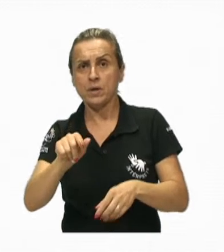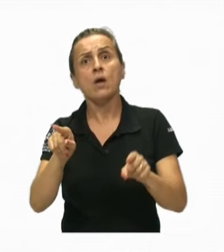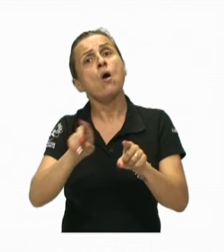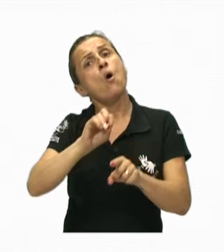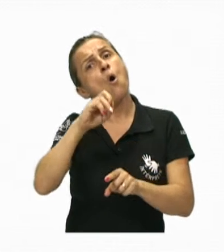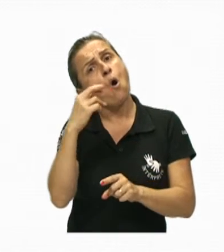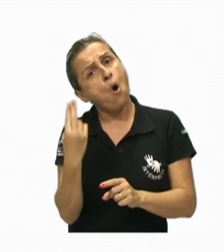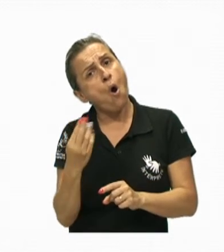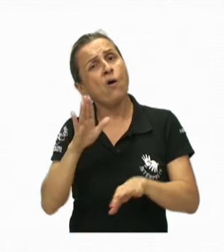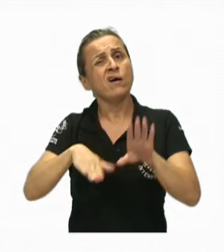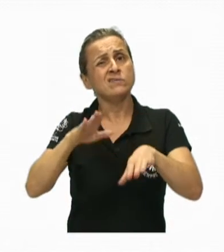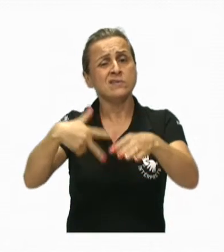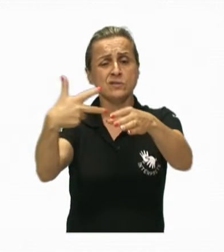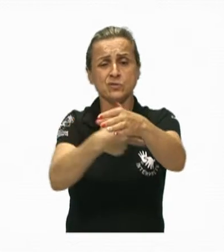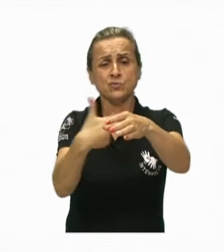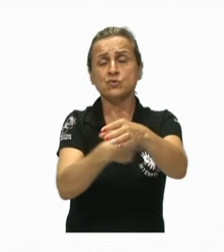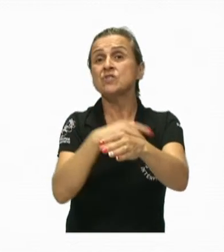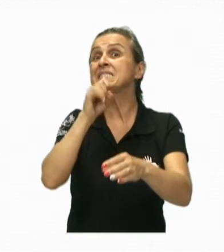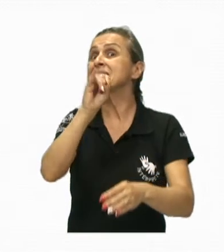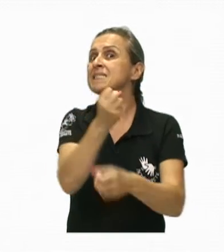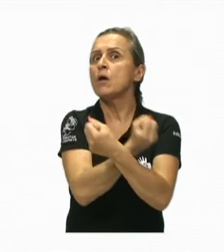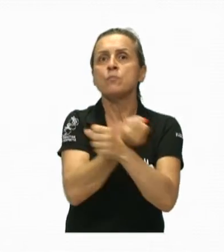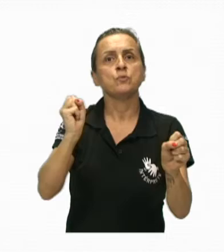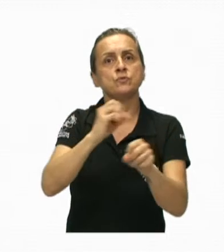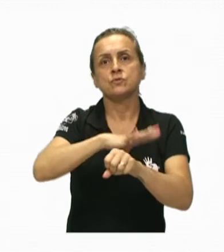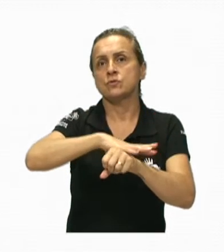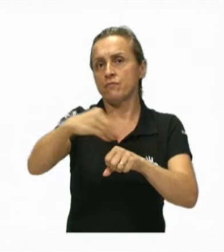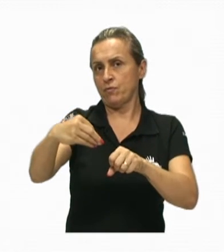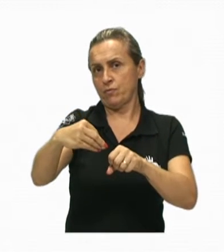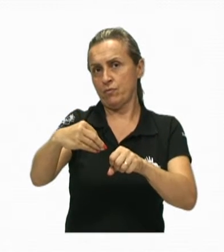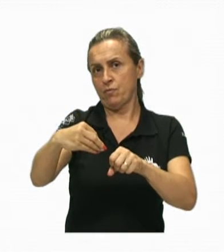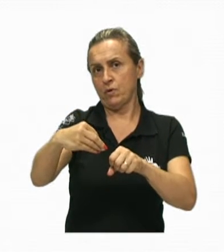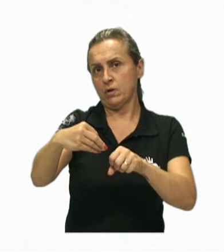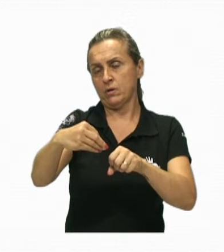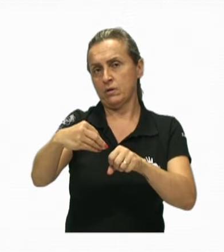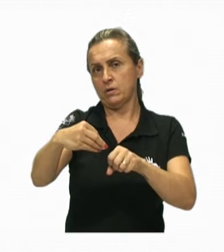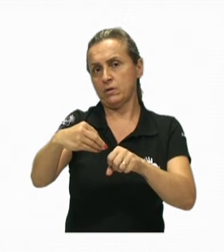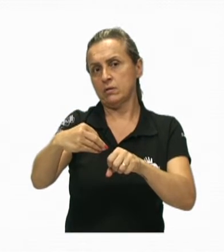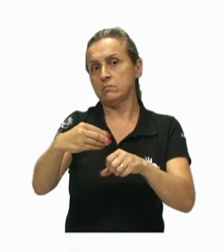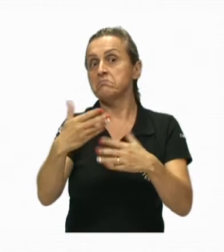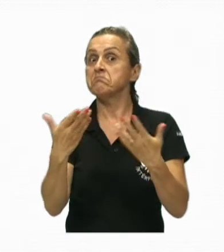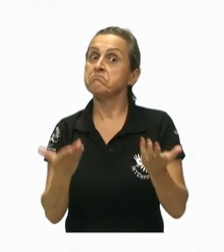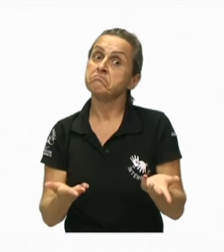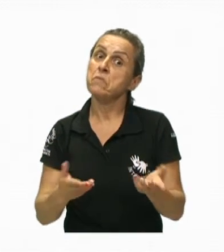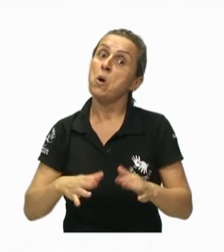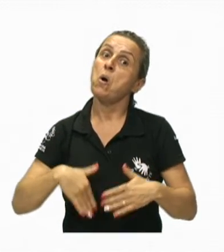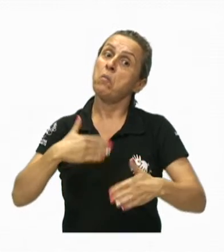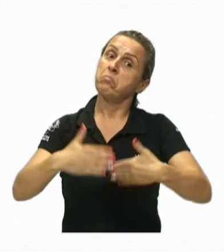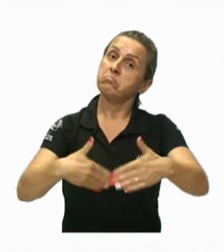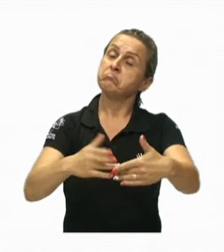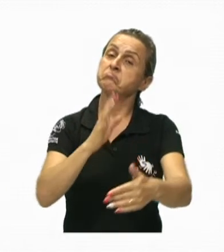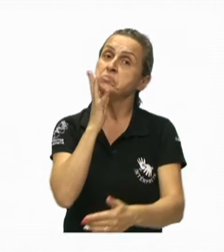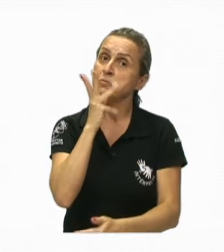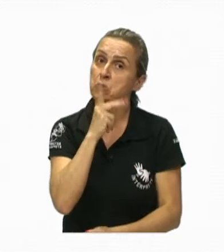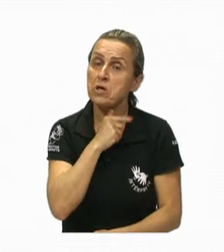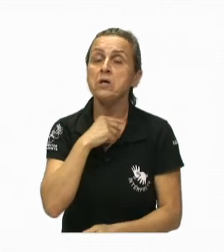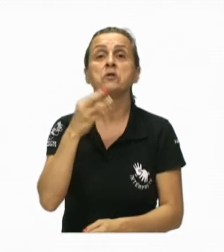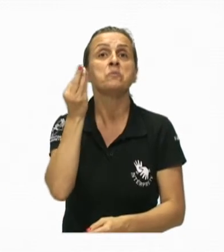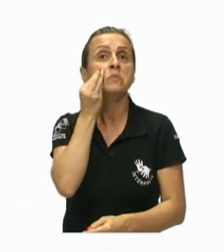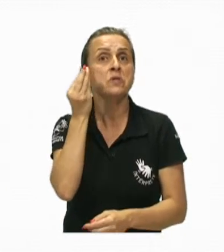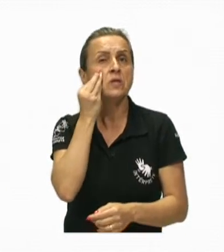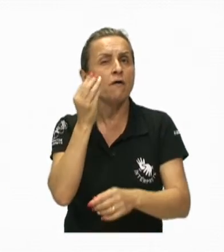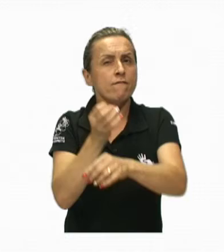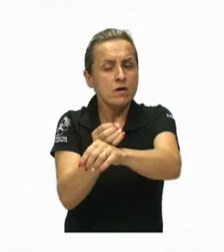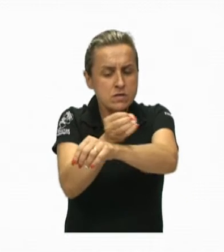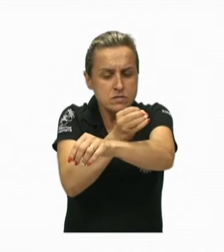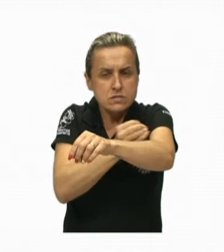mais de cura, mas só paliativo. Ou então postergando, fazendo com que as células viessem a